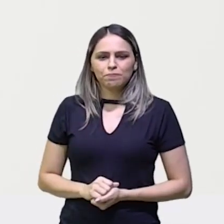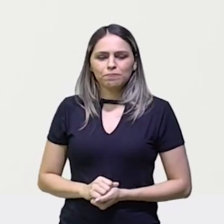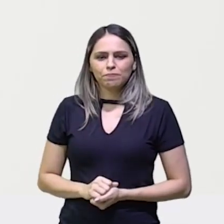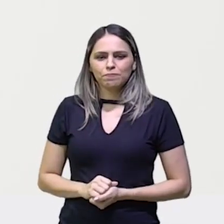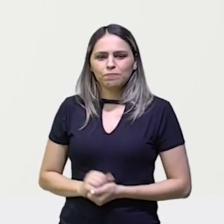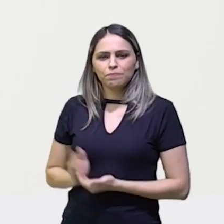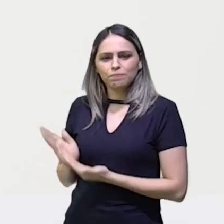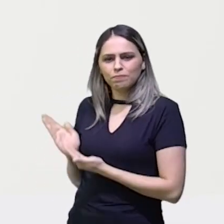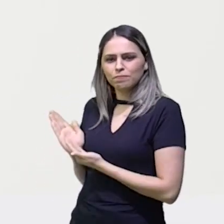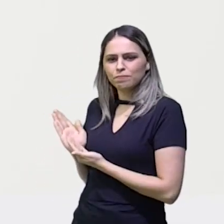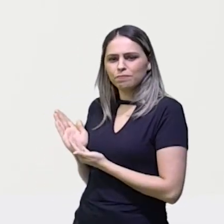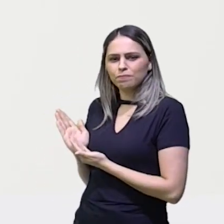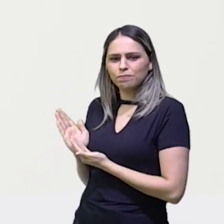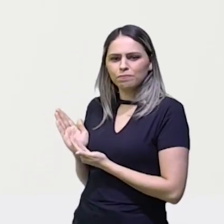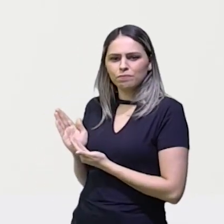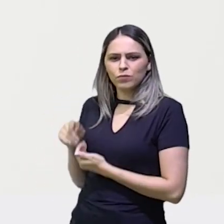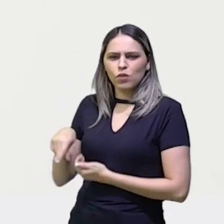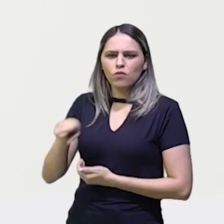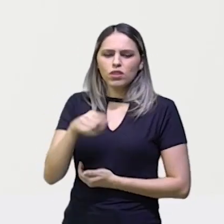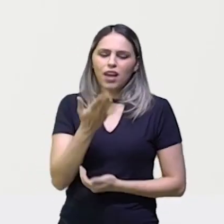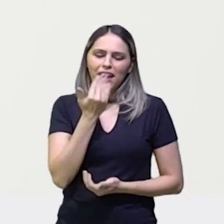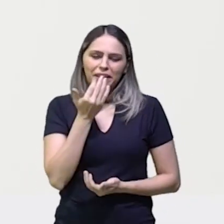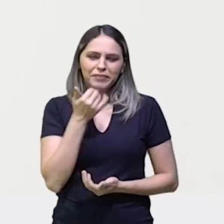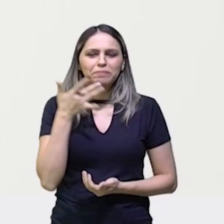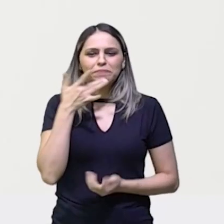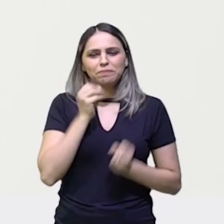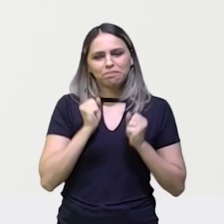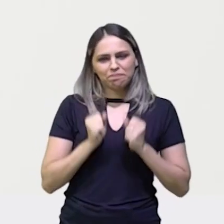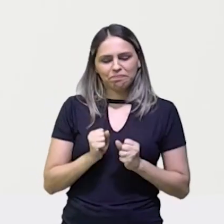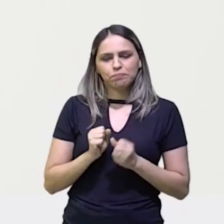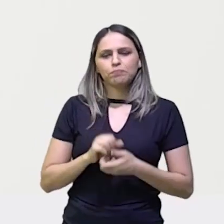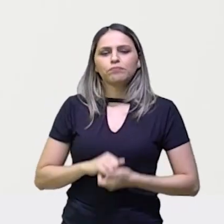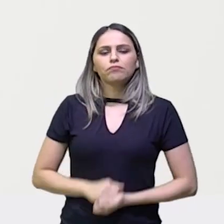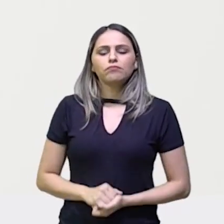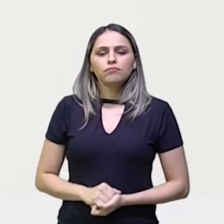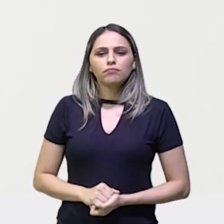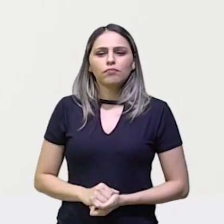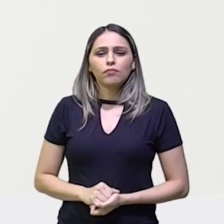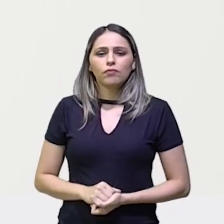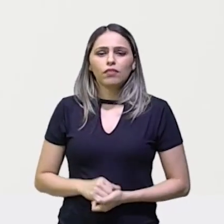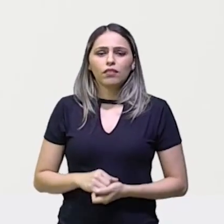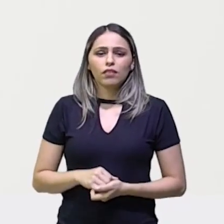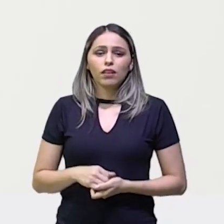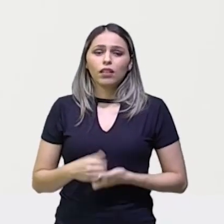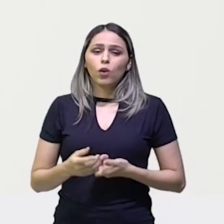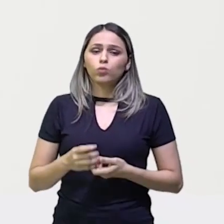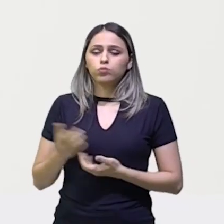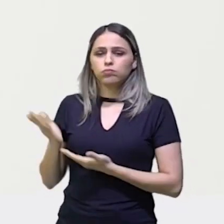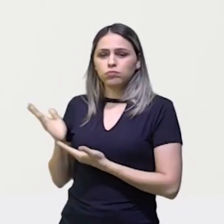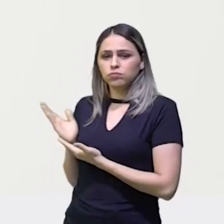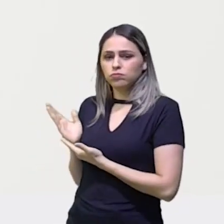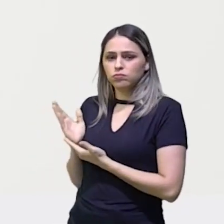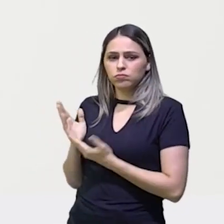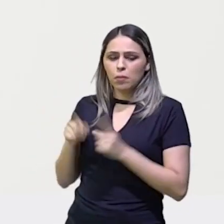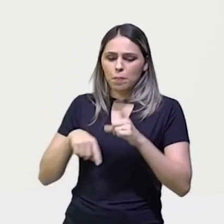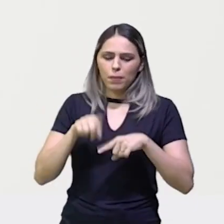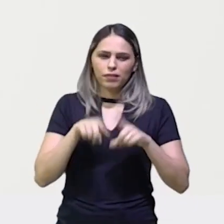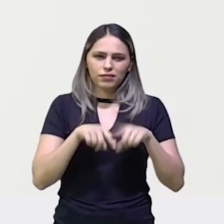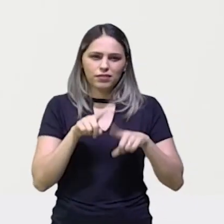bem durinho para vocês poderem comer. Crianças, só esse local aqui se chama o